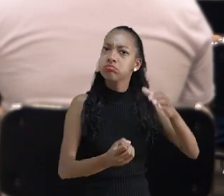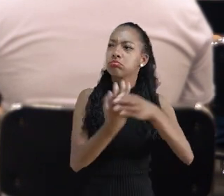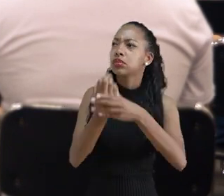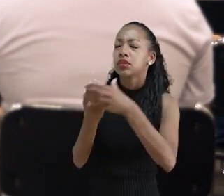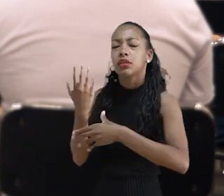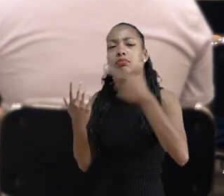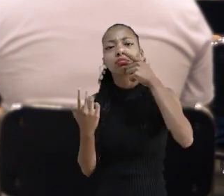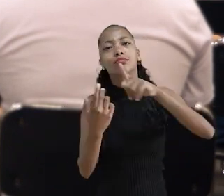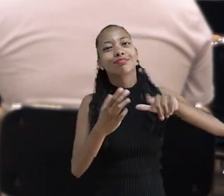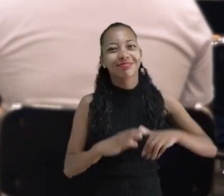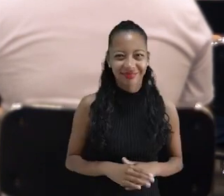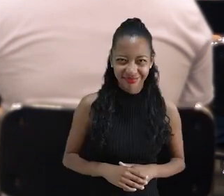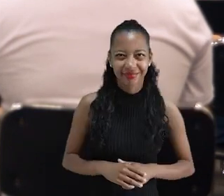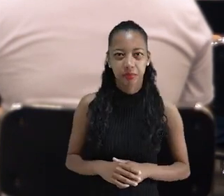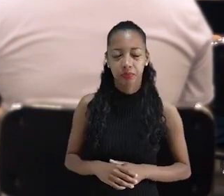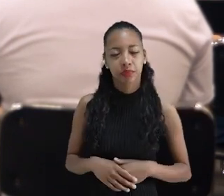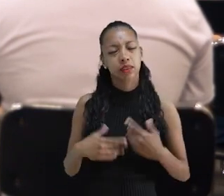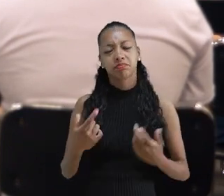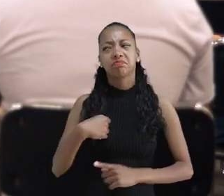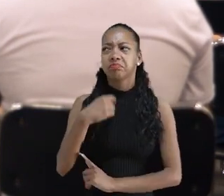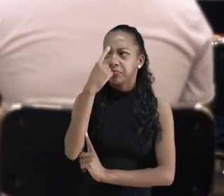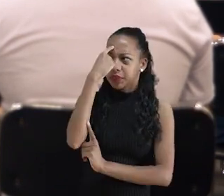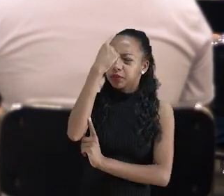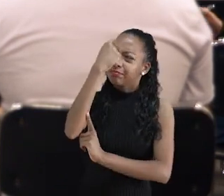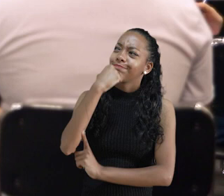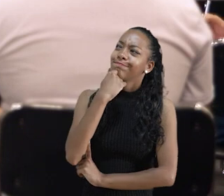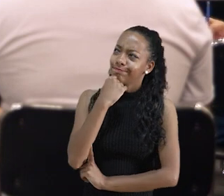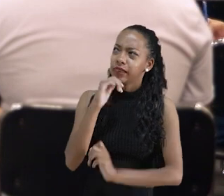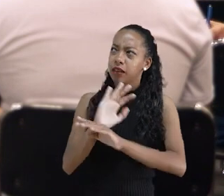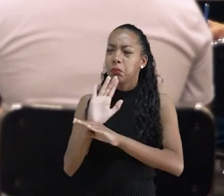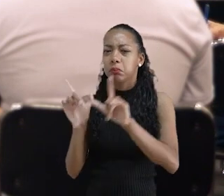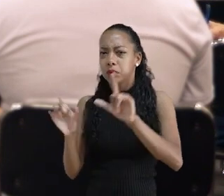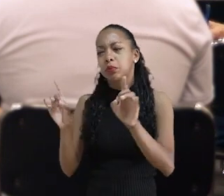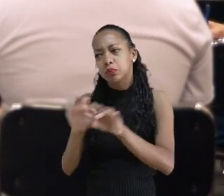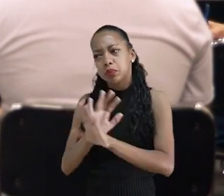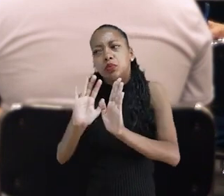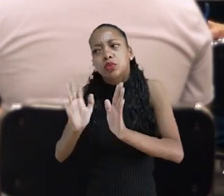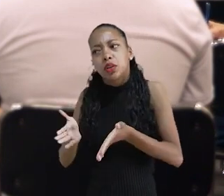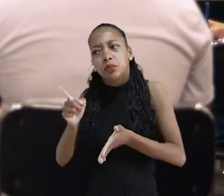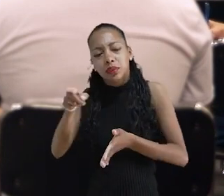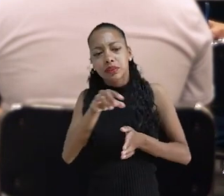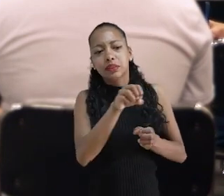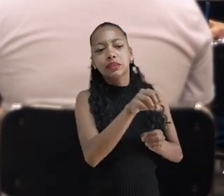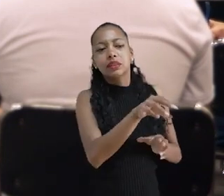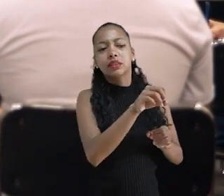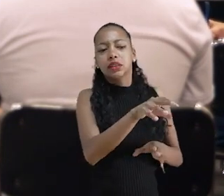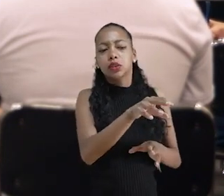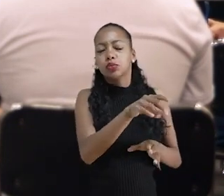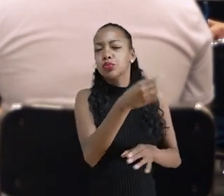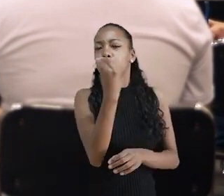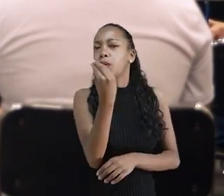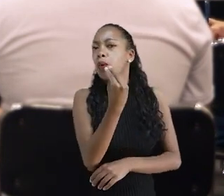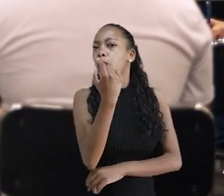né Eh qual vai ser a nossa proposta pedagógica para isso porque não pode ser